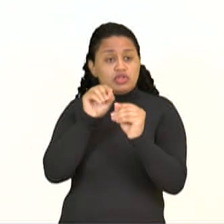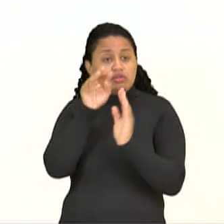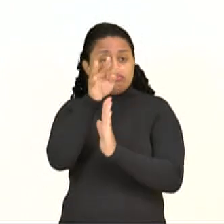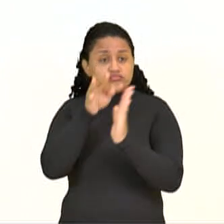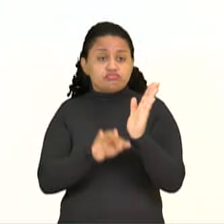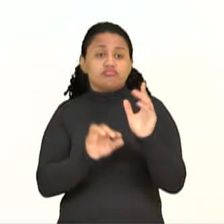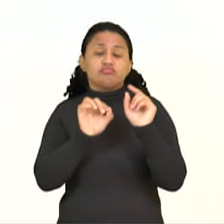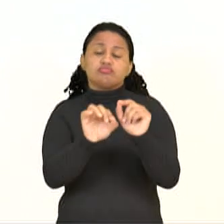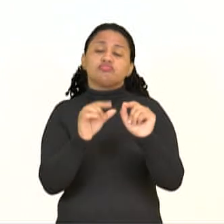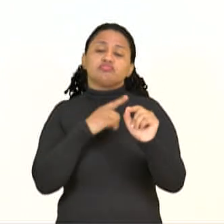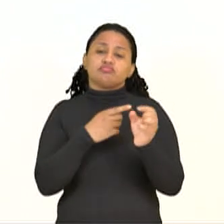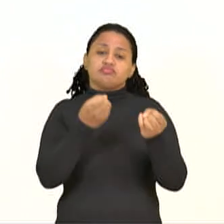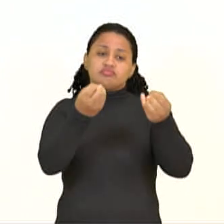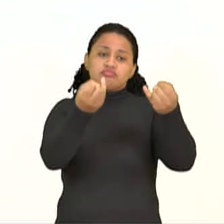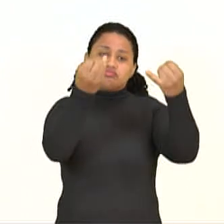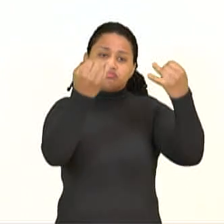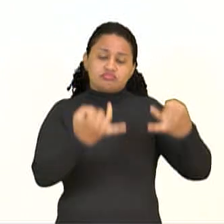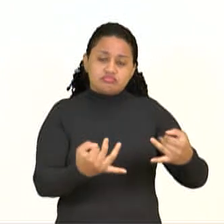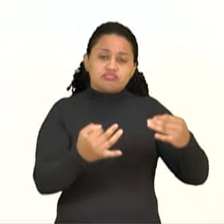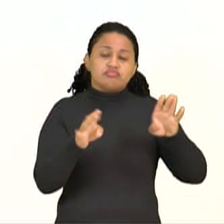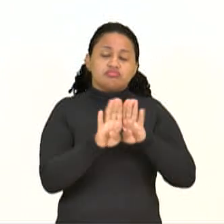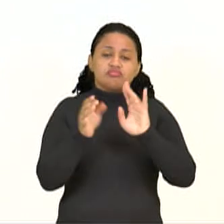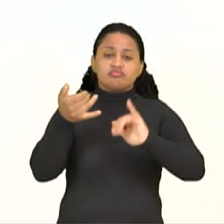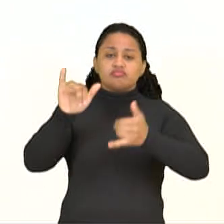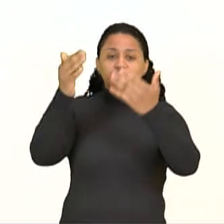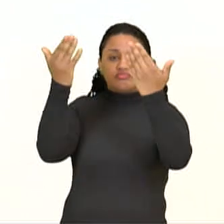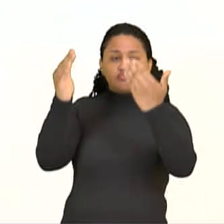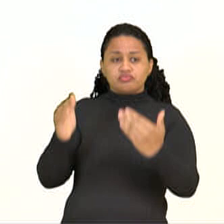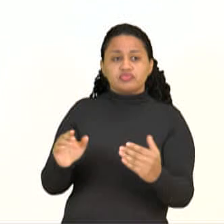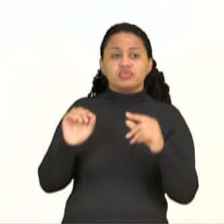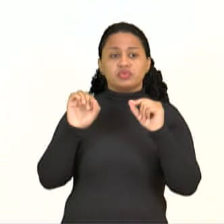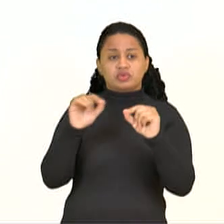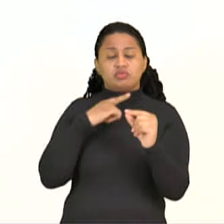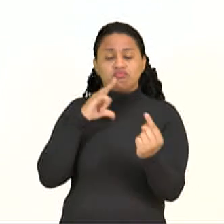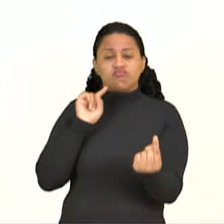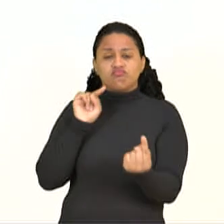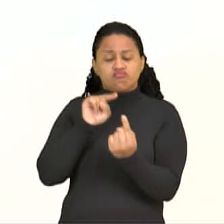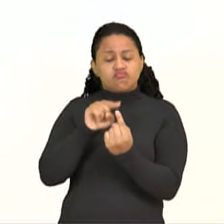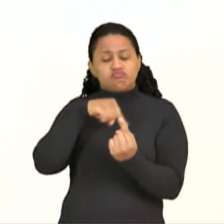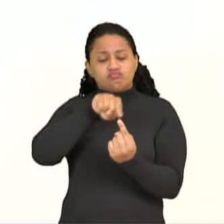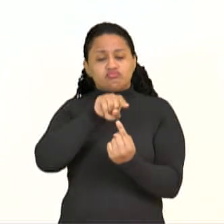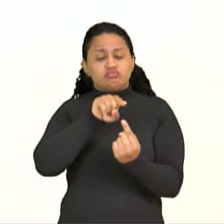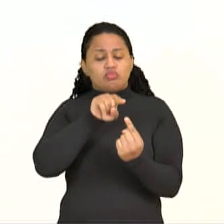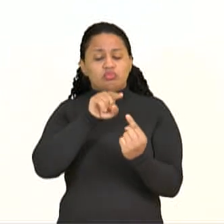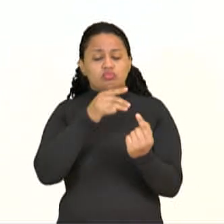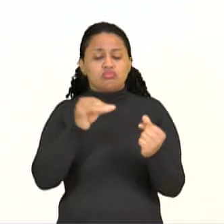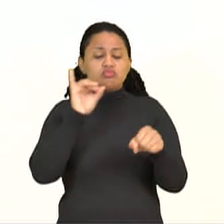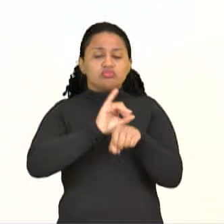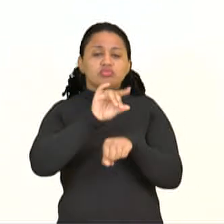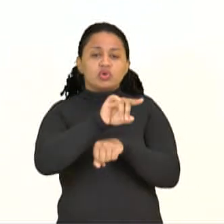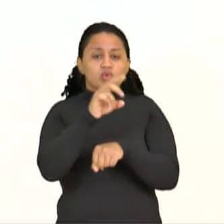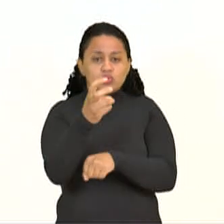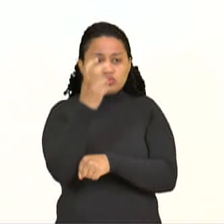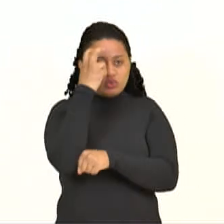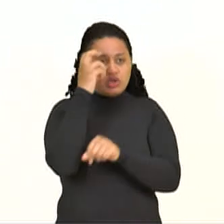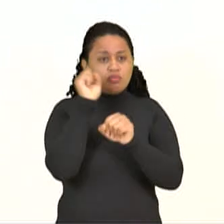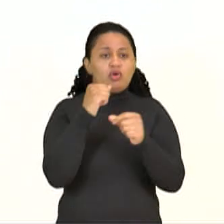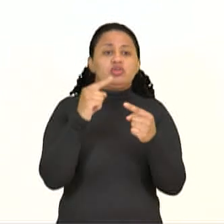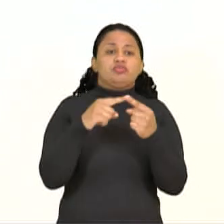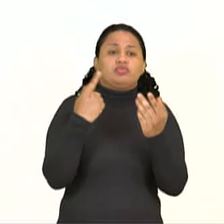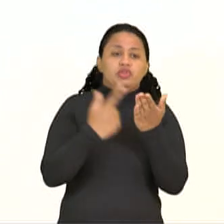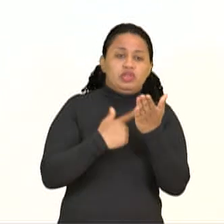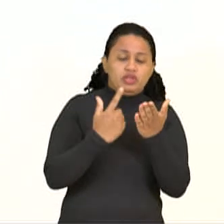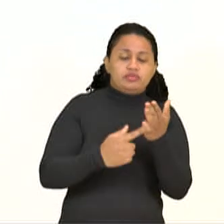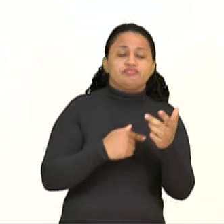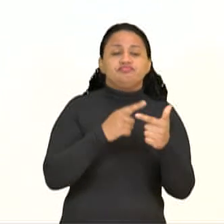é um texto que faz uma descrição e uma avaliação de um objeto cultural. Podem ser resenhados